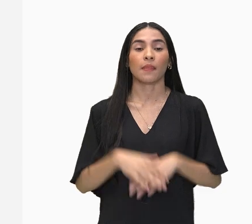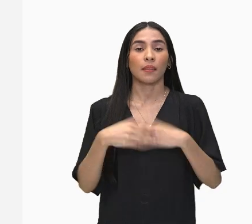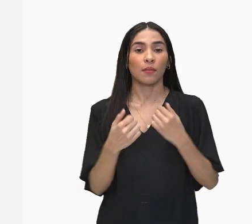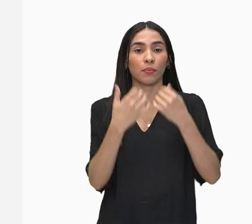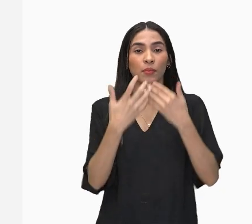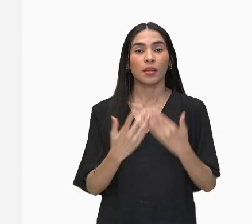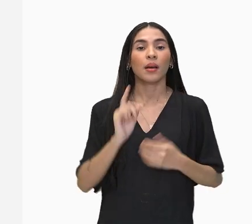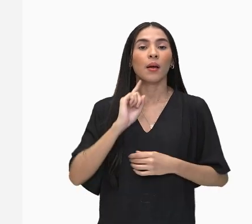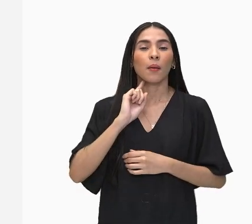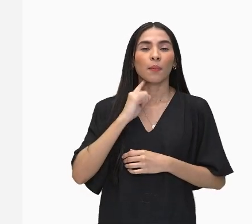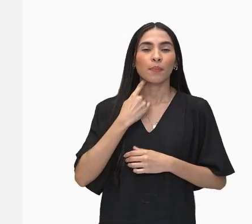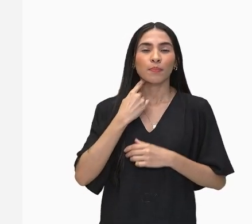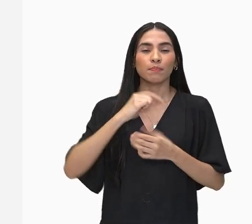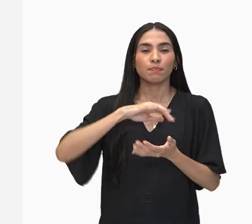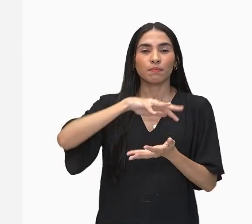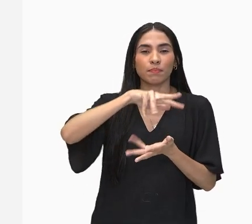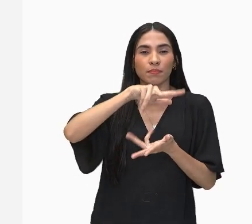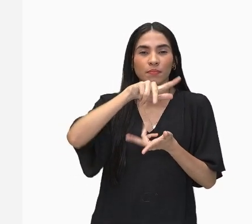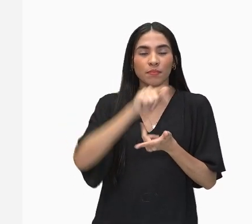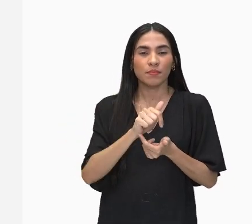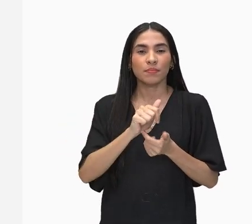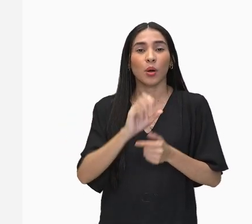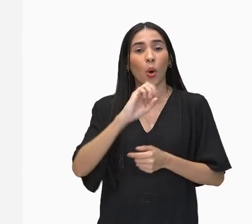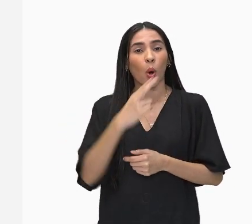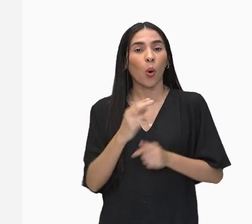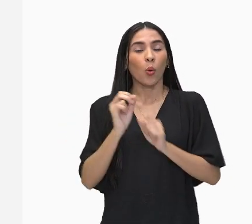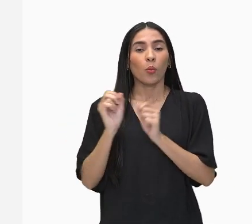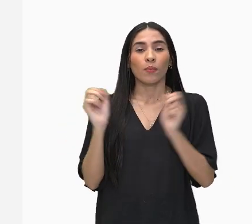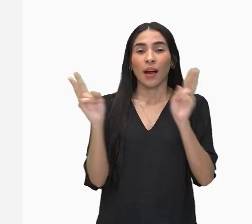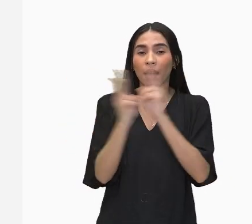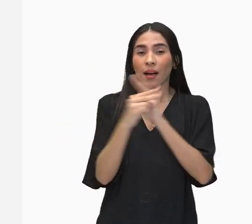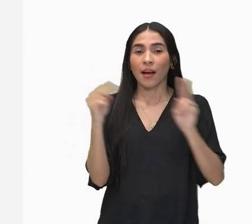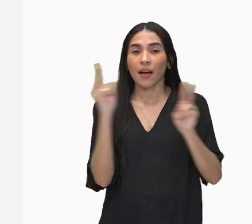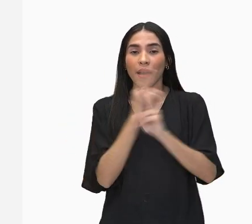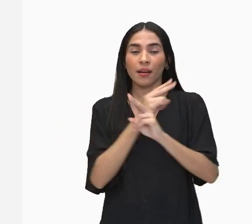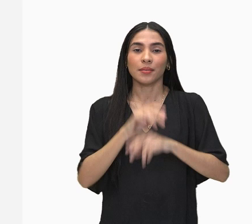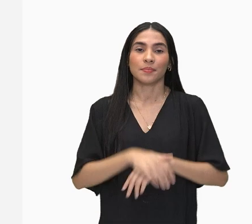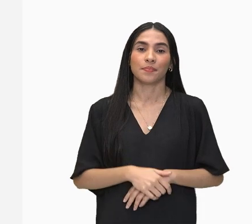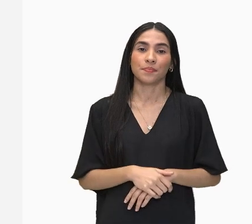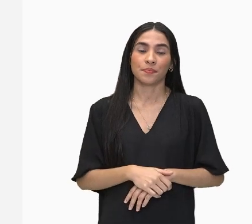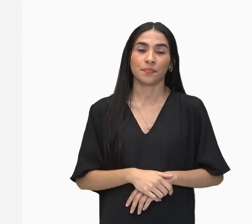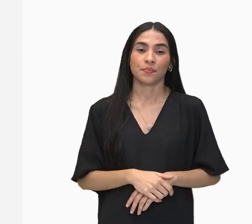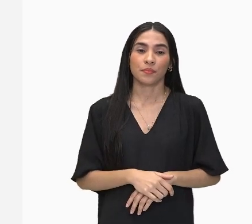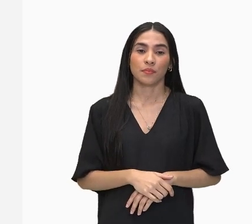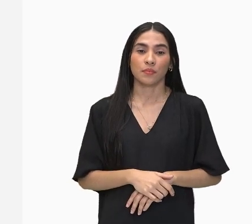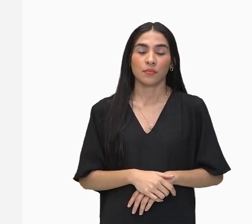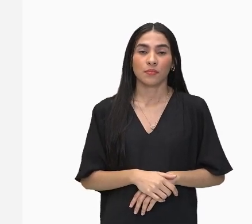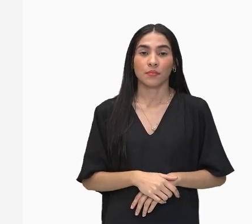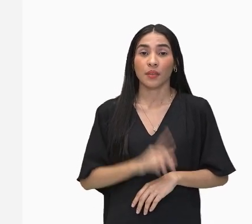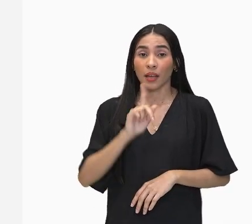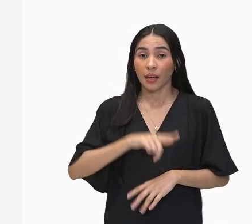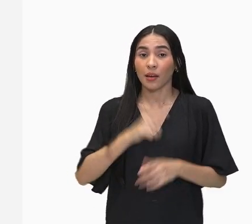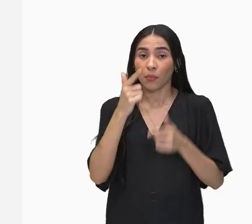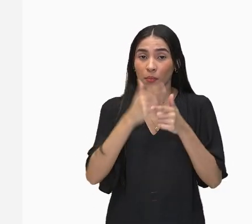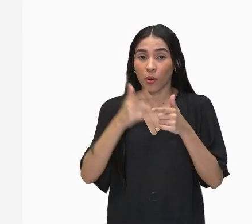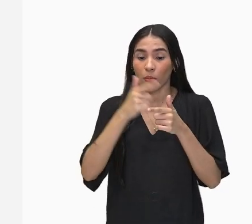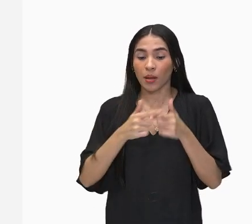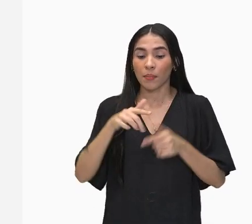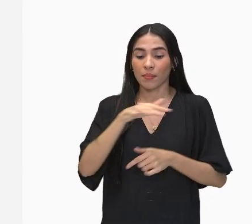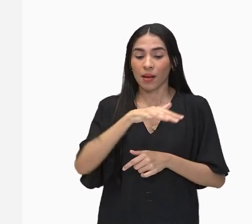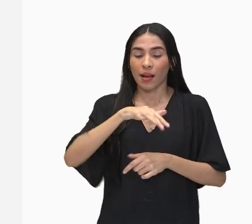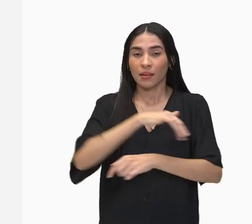poluição atmosférica ou a poluição do ar, né? Que é um problema ambiental